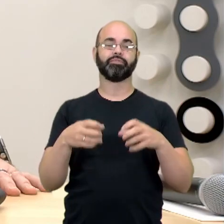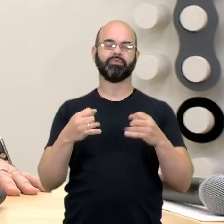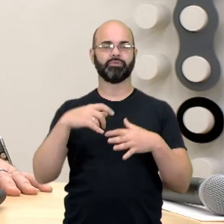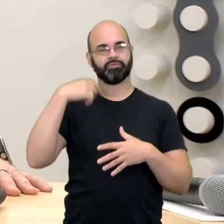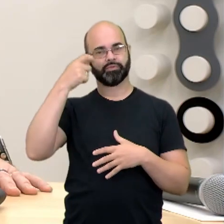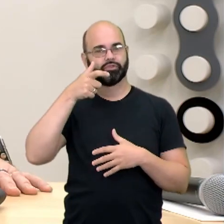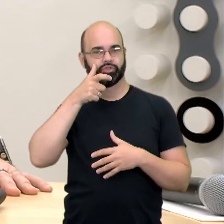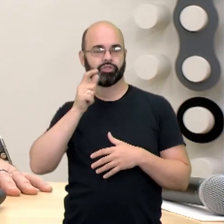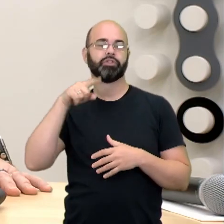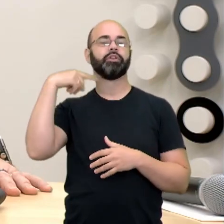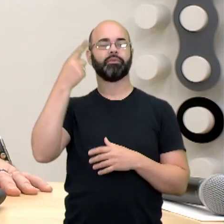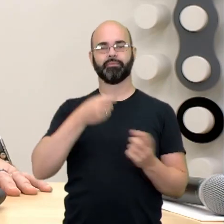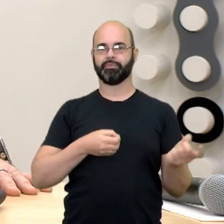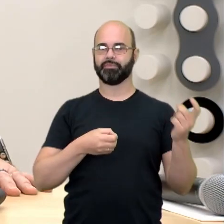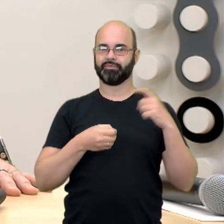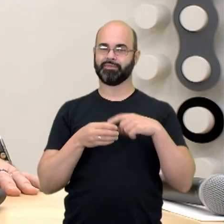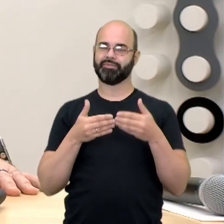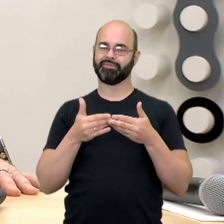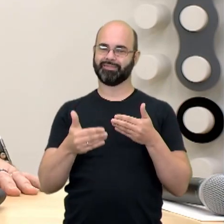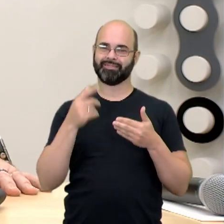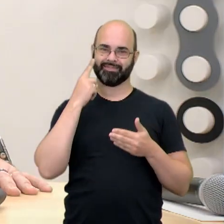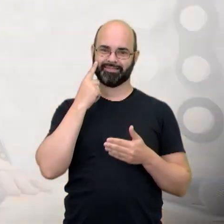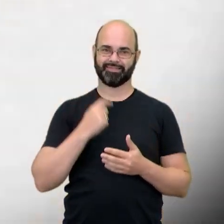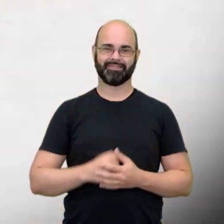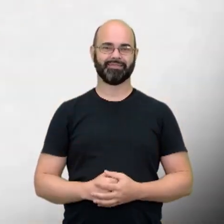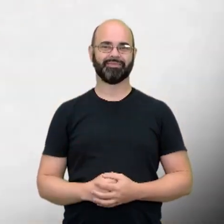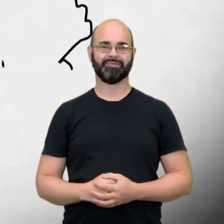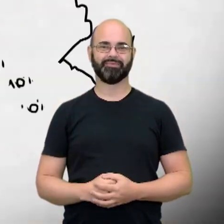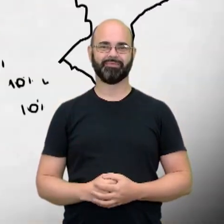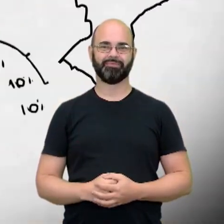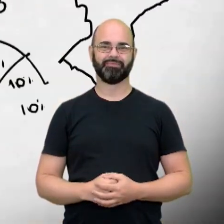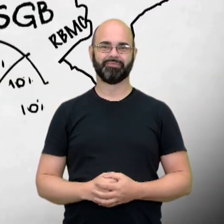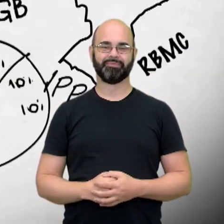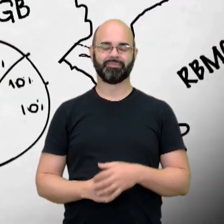depois nós voltamos. Até daqui a pouco.